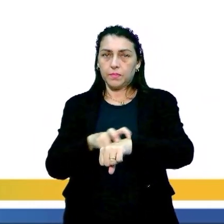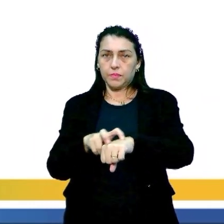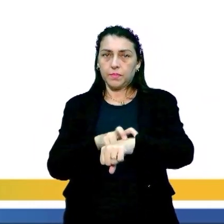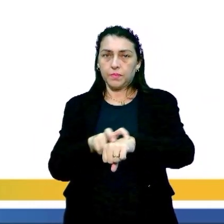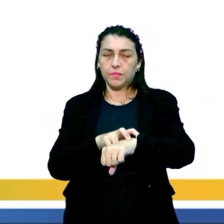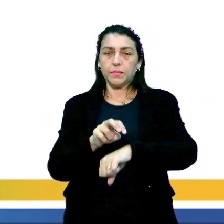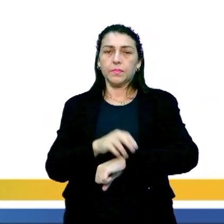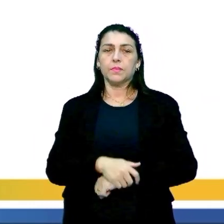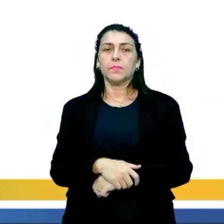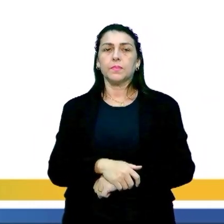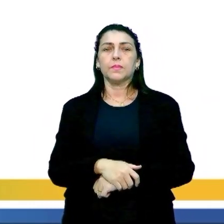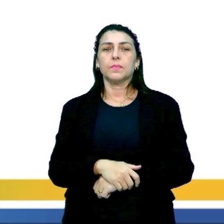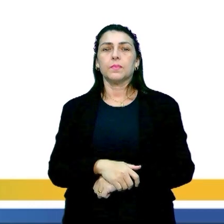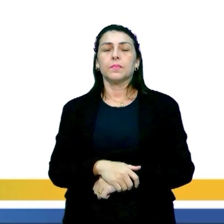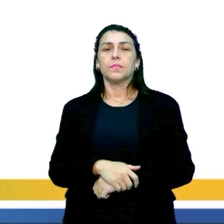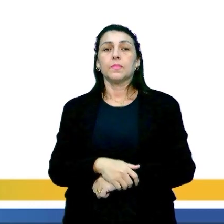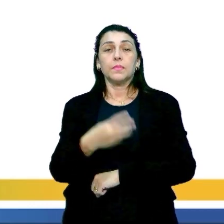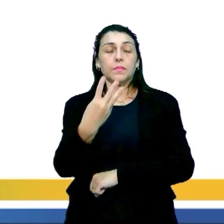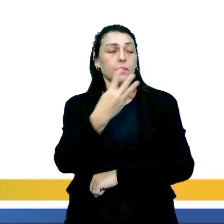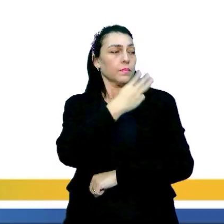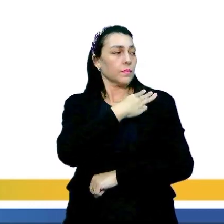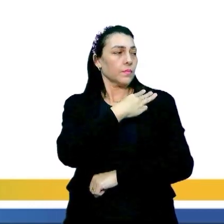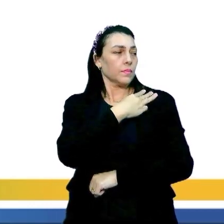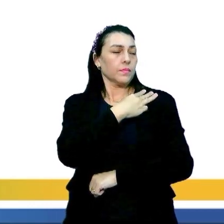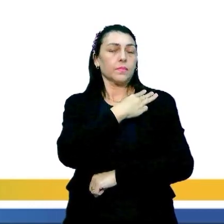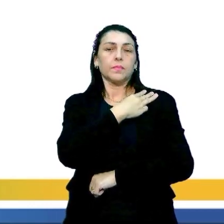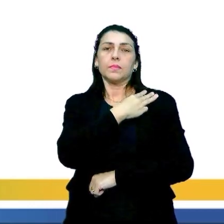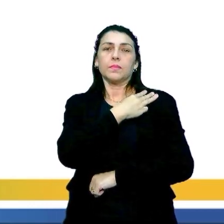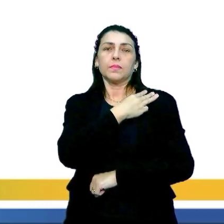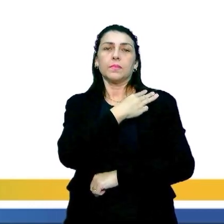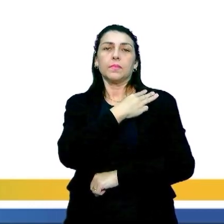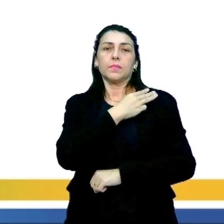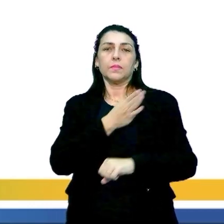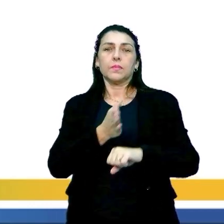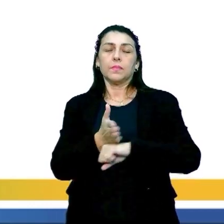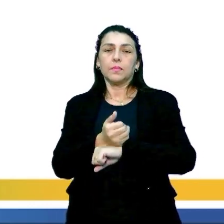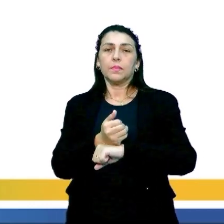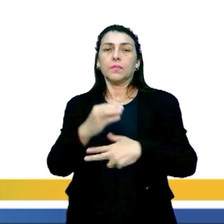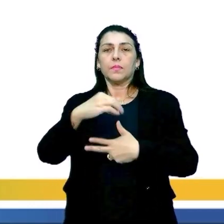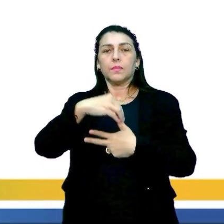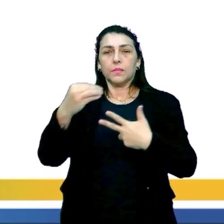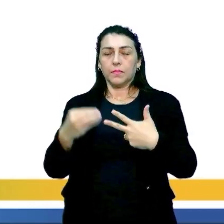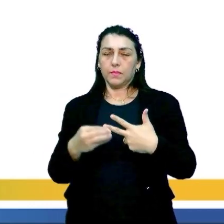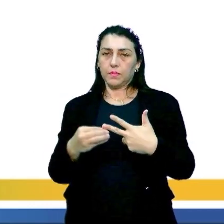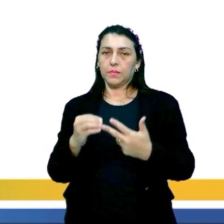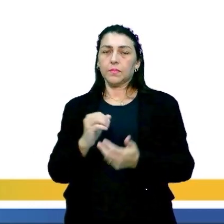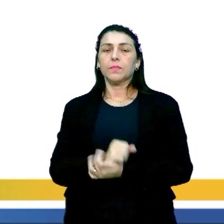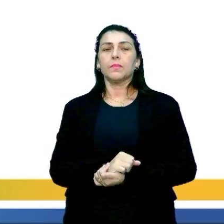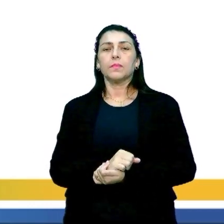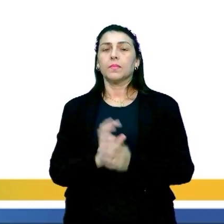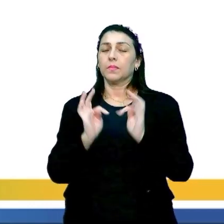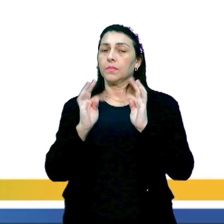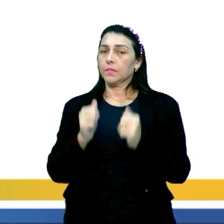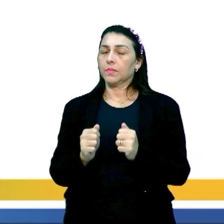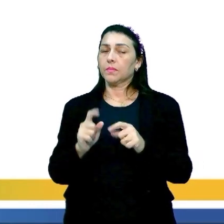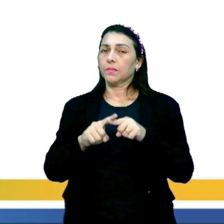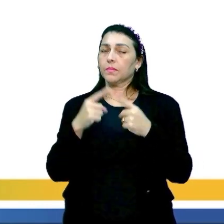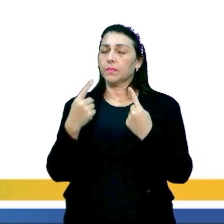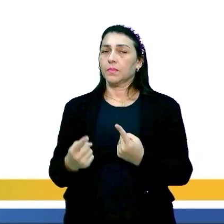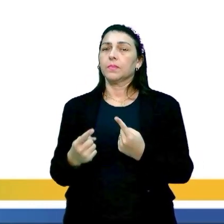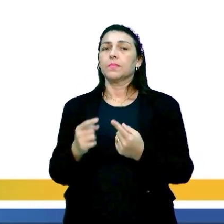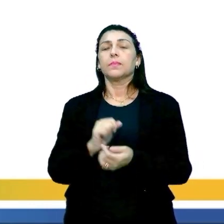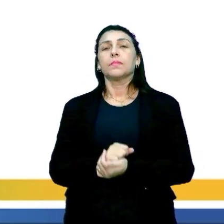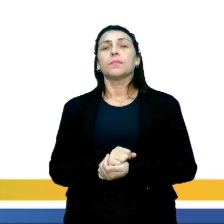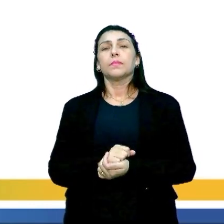são da terceira série, são de um pré-ENEM mesmo, tá? Todos são, mas esses aí